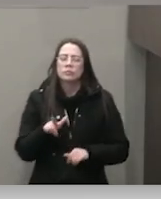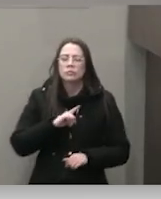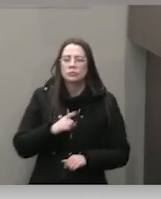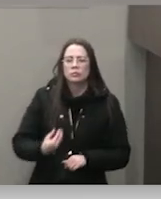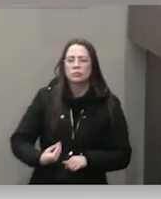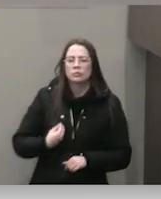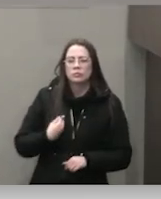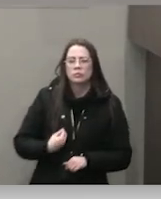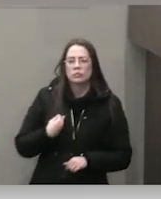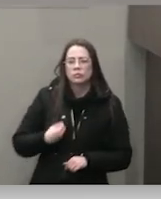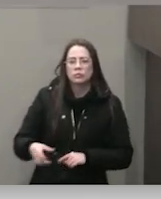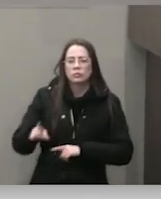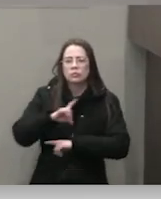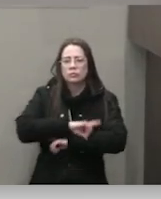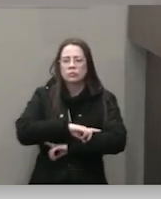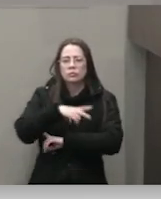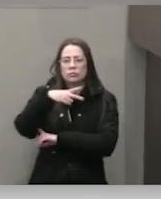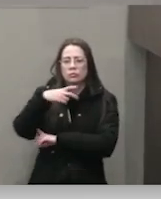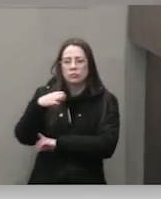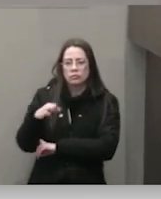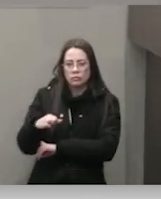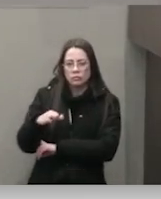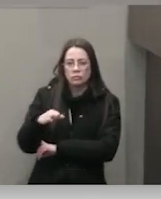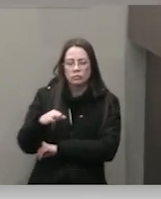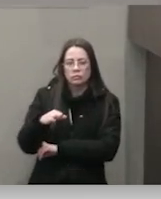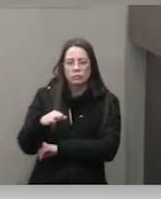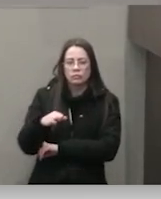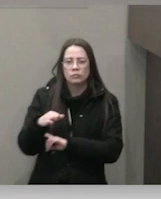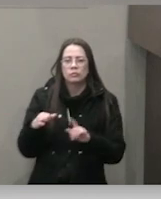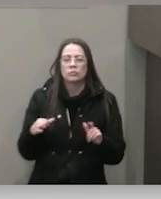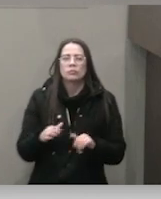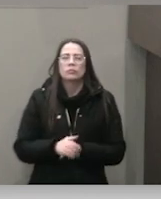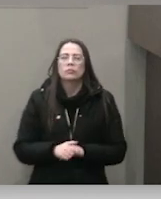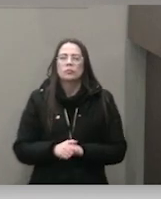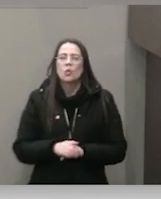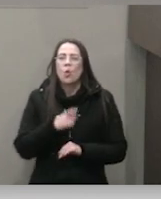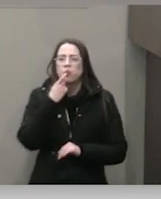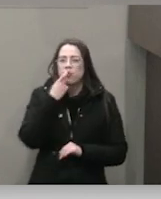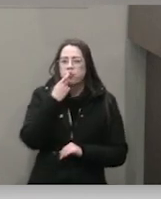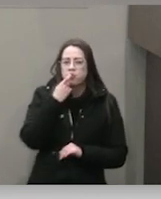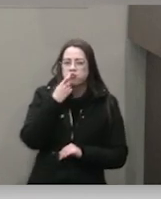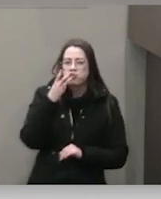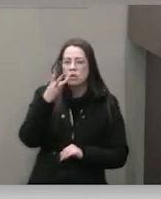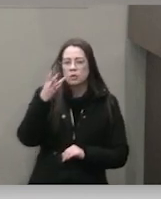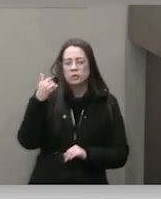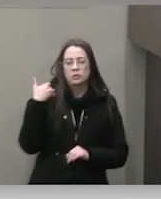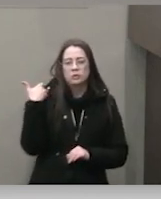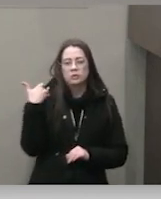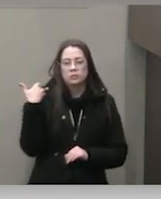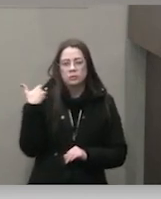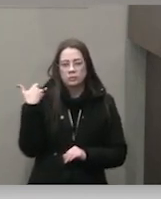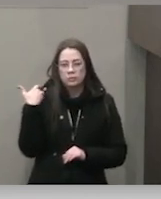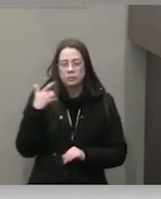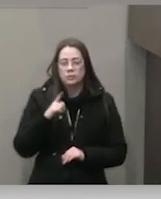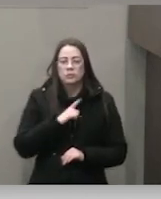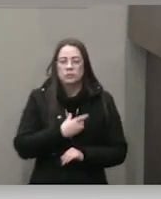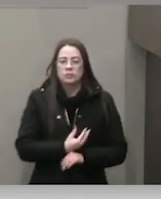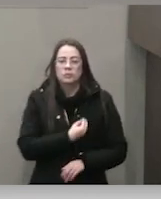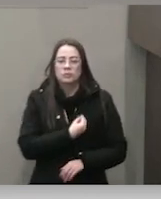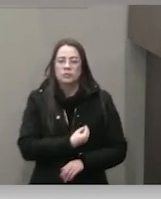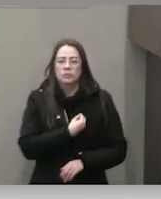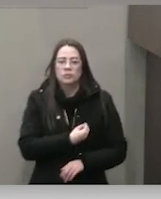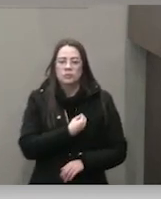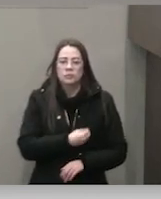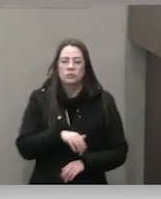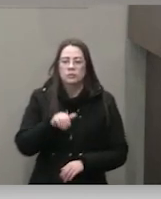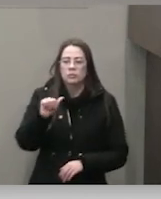ocorreu no dia 29, aonde dessa vez foi um nenê de 3 anos, aonde estava o